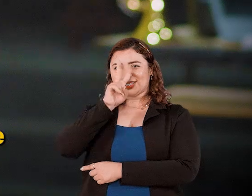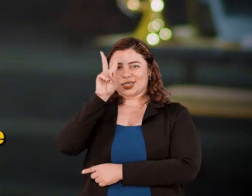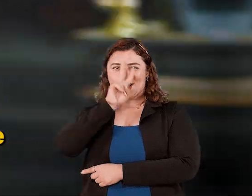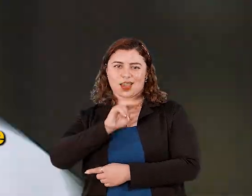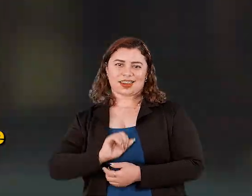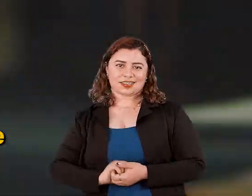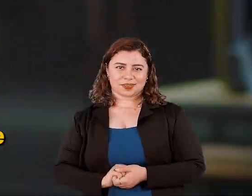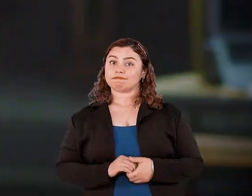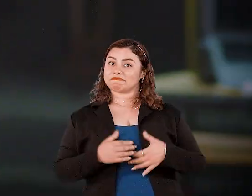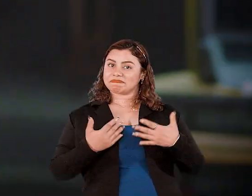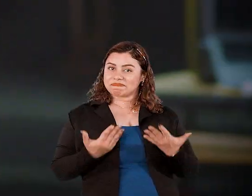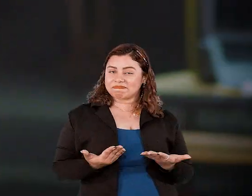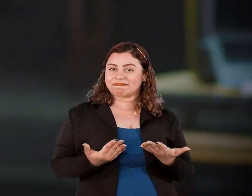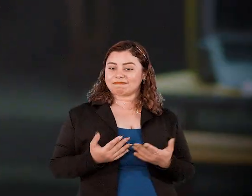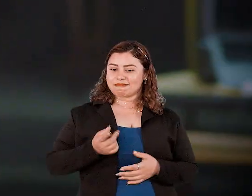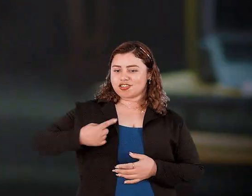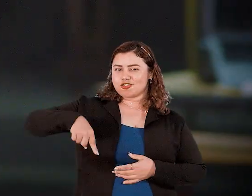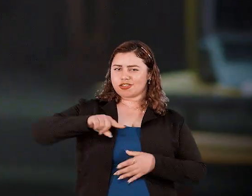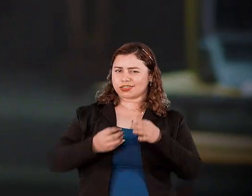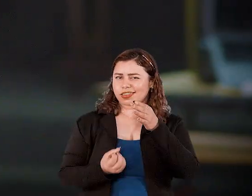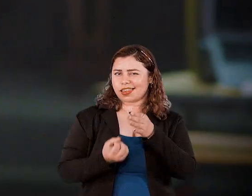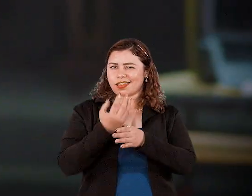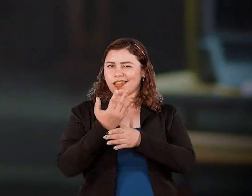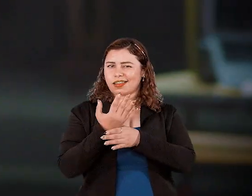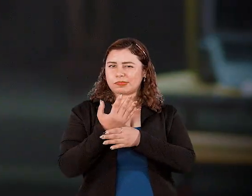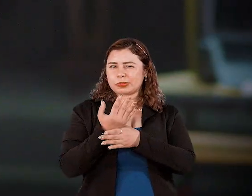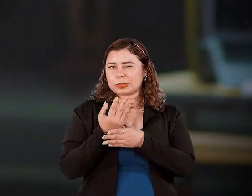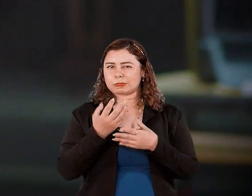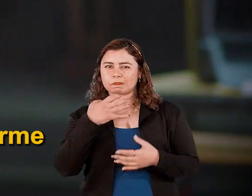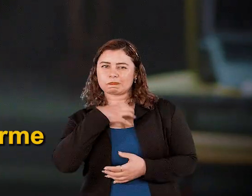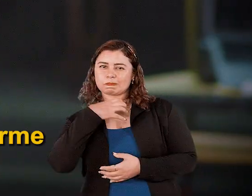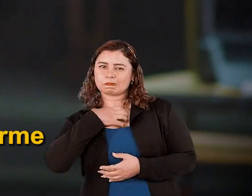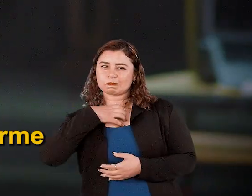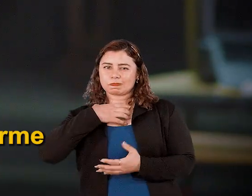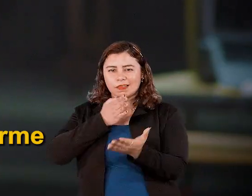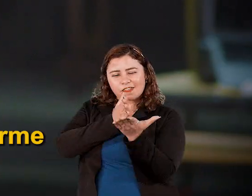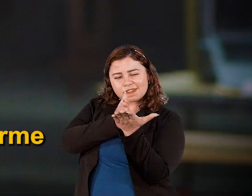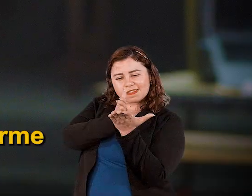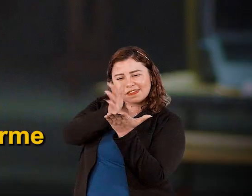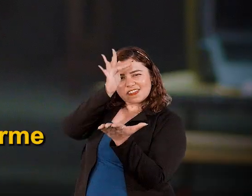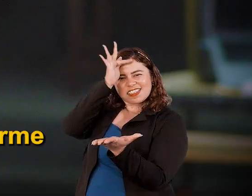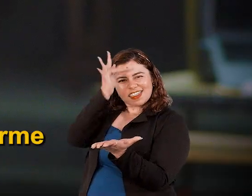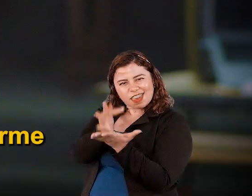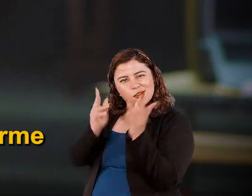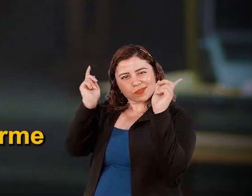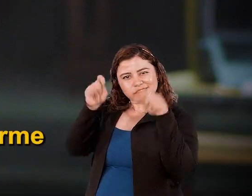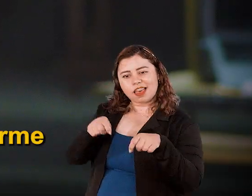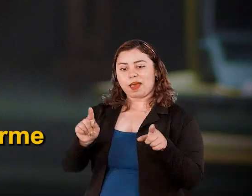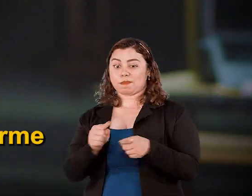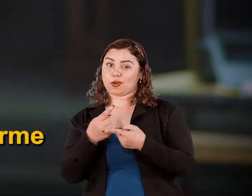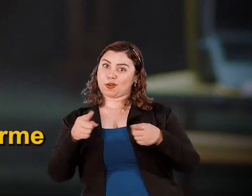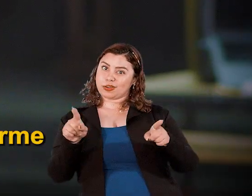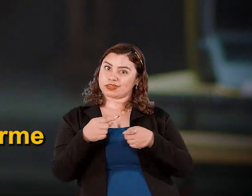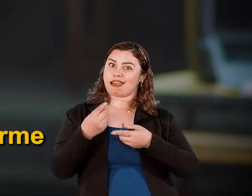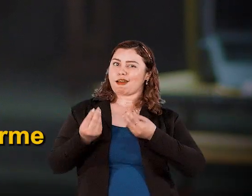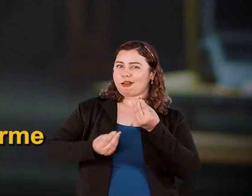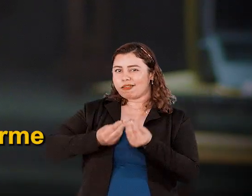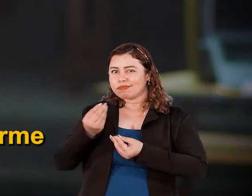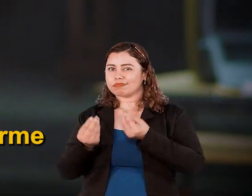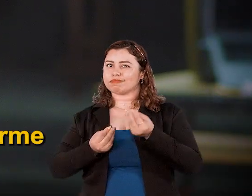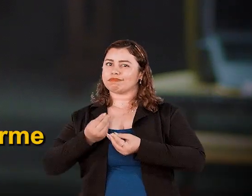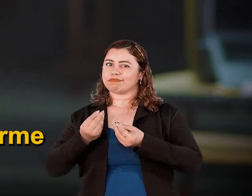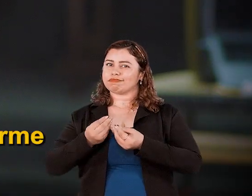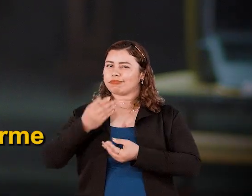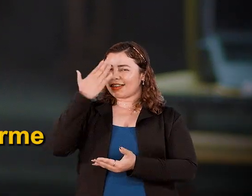nossa história. E a gente recriou da maneira mais fiel possível a música conforme